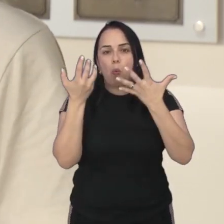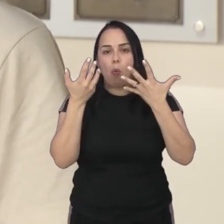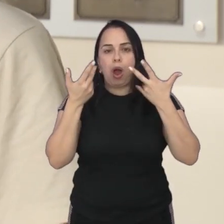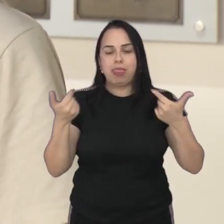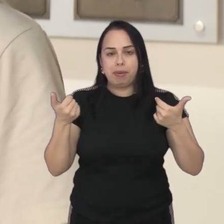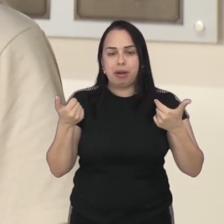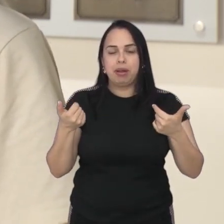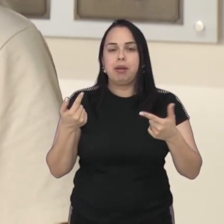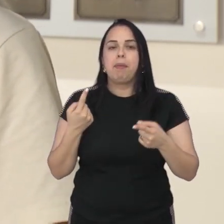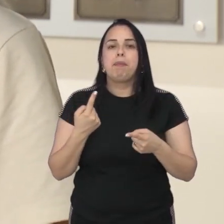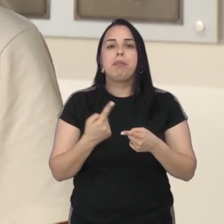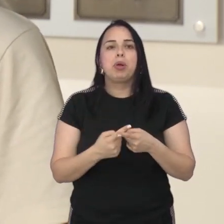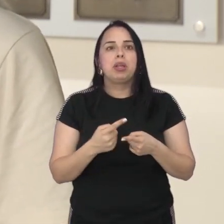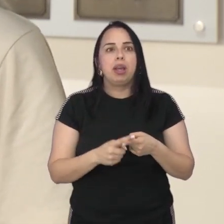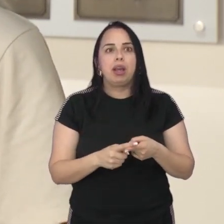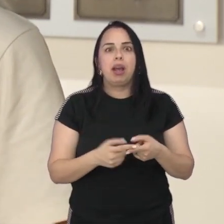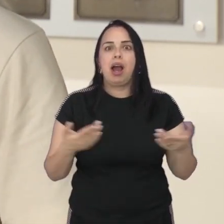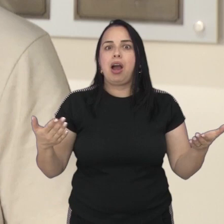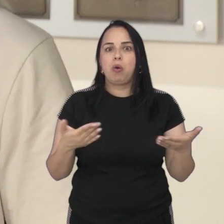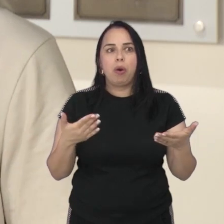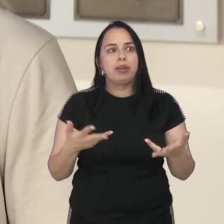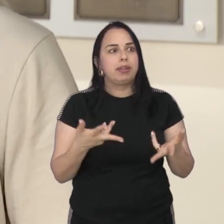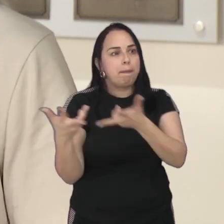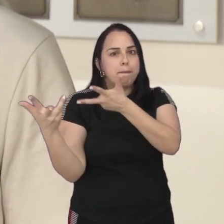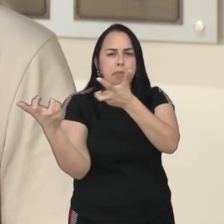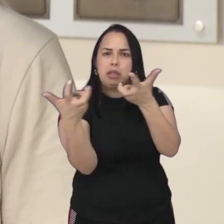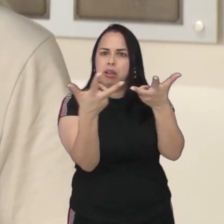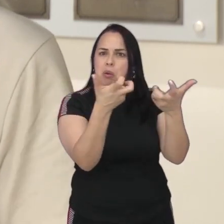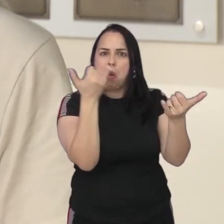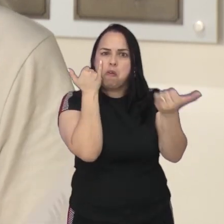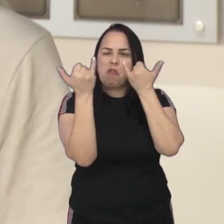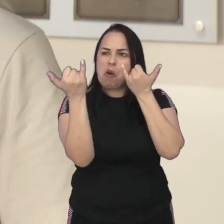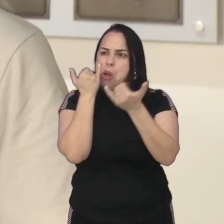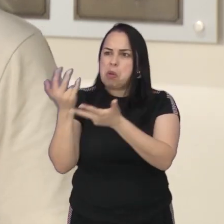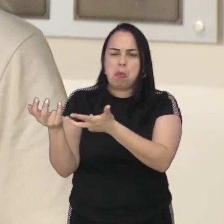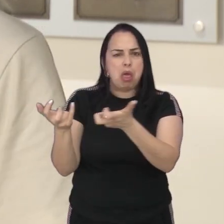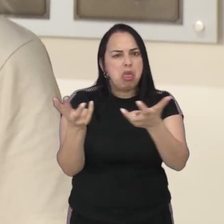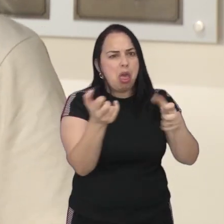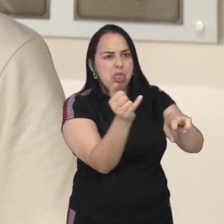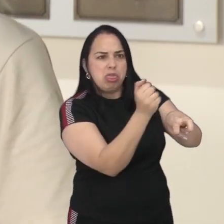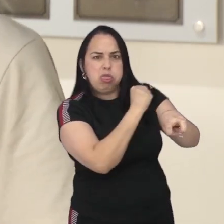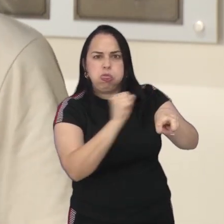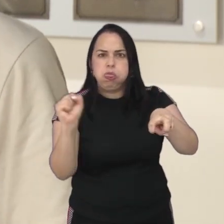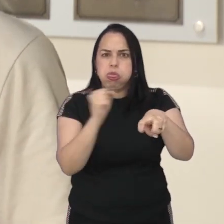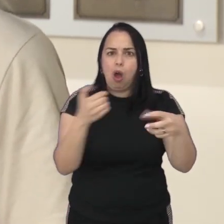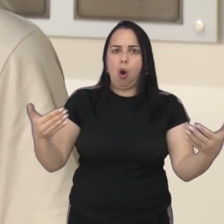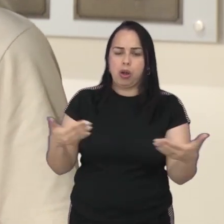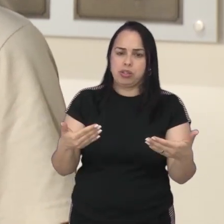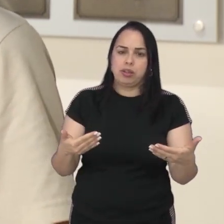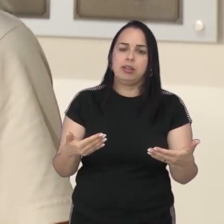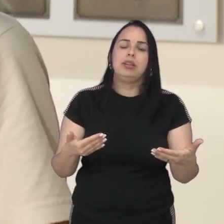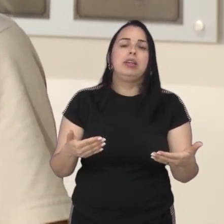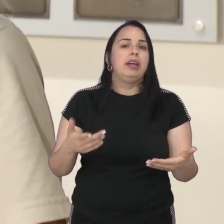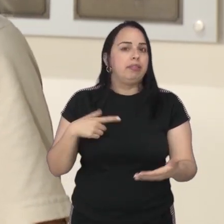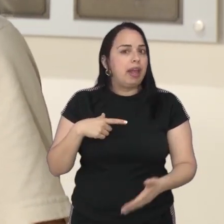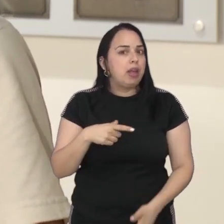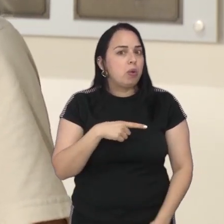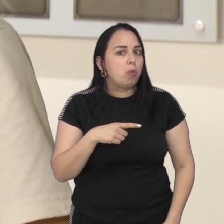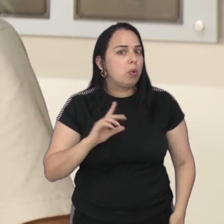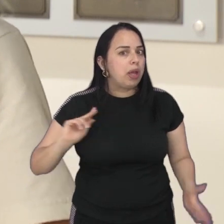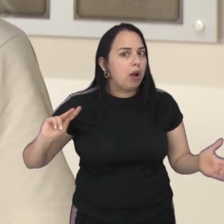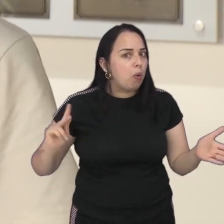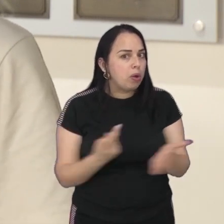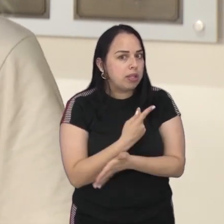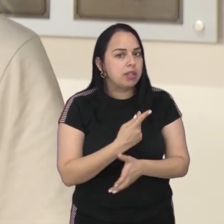animais, porque nos últimos dias nunca se ouviu tanto falar em maus tratos aos animais como nos dias de hoje. E um caso assim que